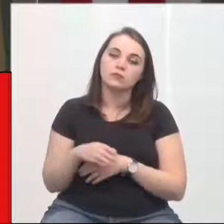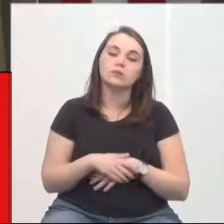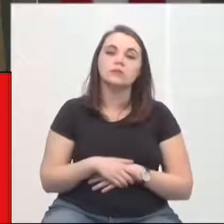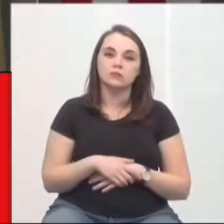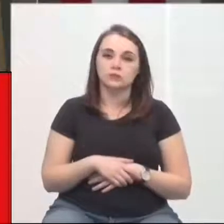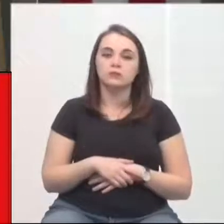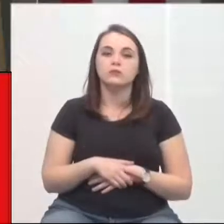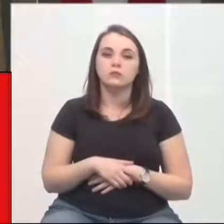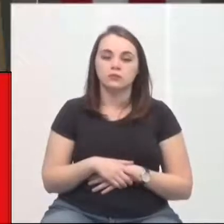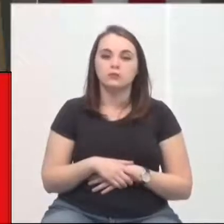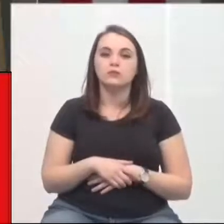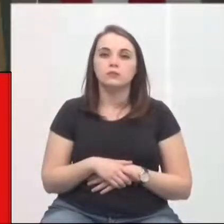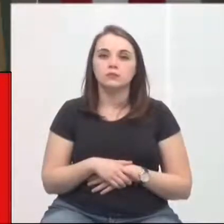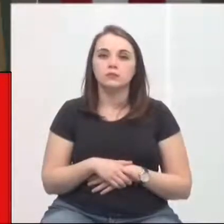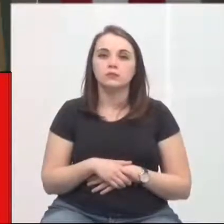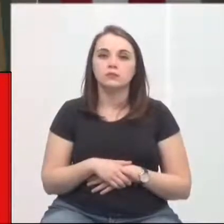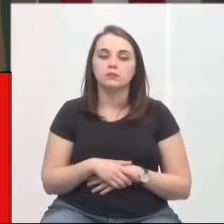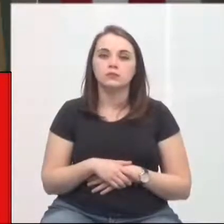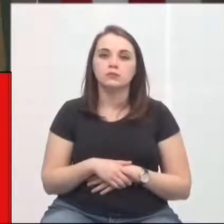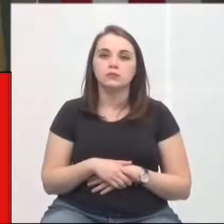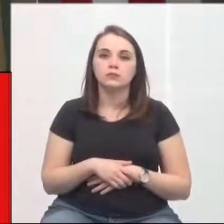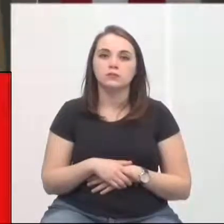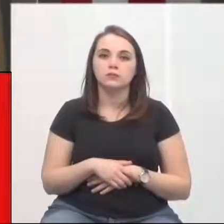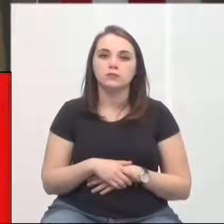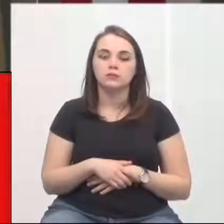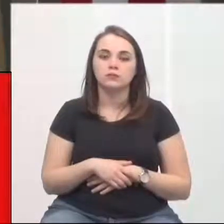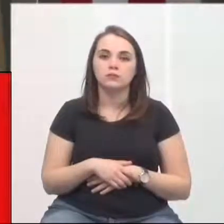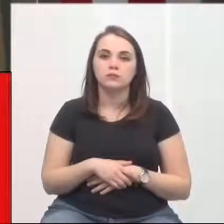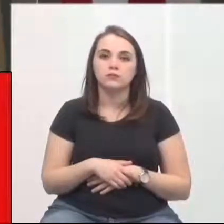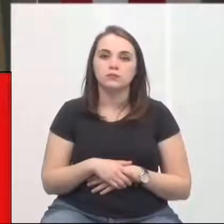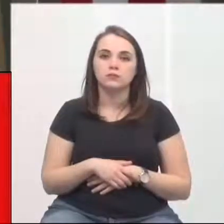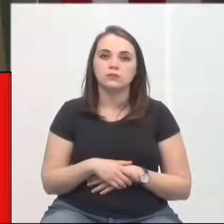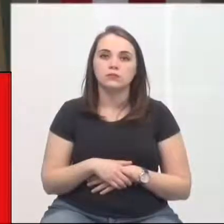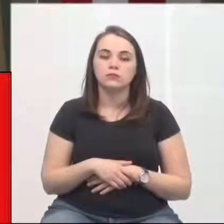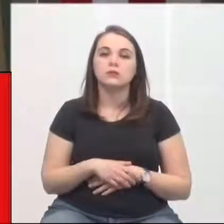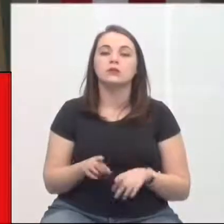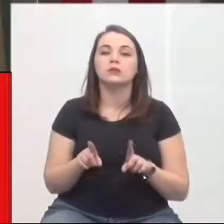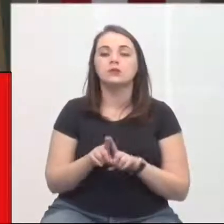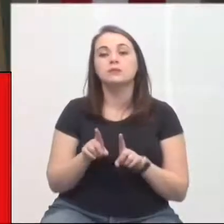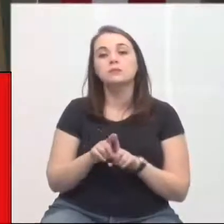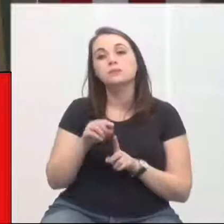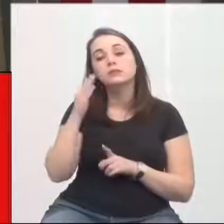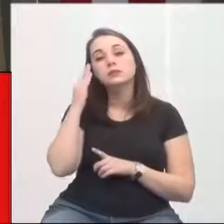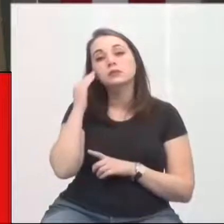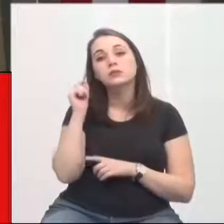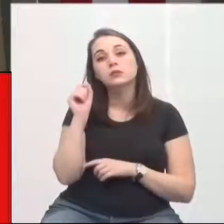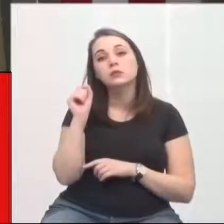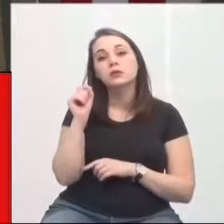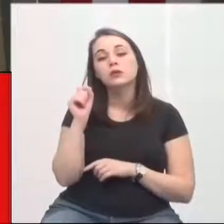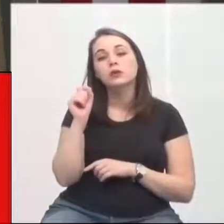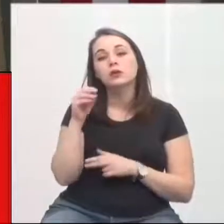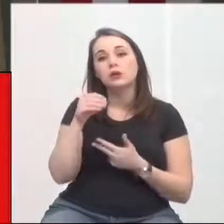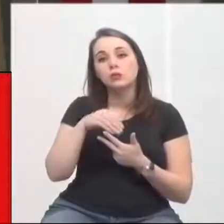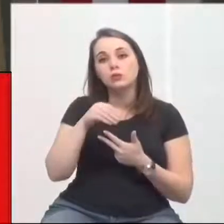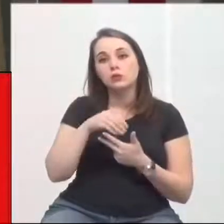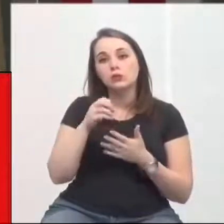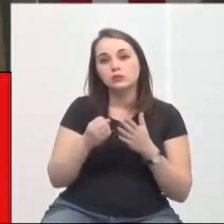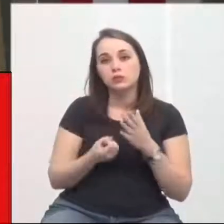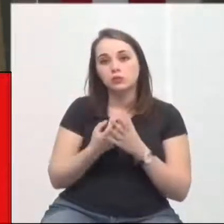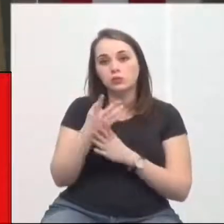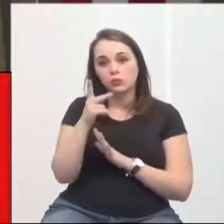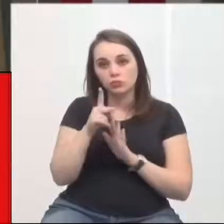Avenida Centenário, Avenida Central aqui. E até eu sei que a Unesc já fez um projeto,